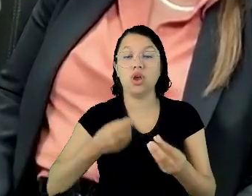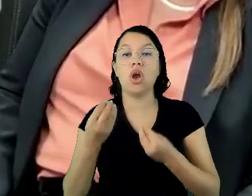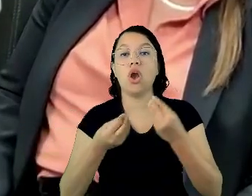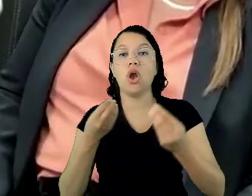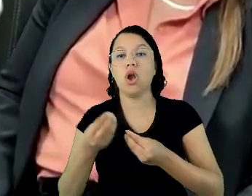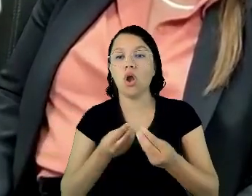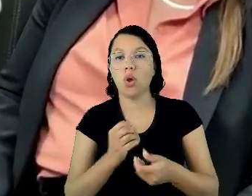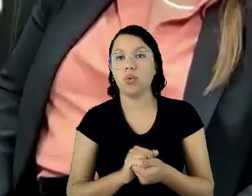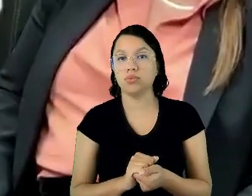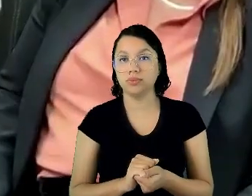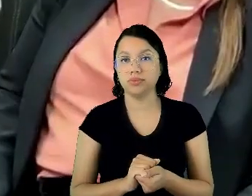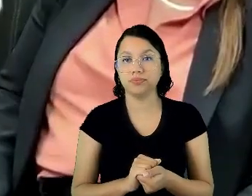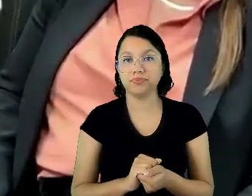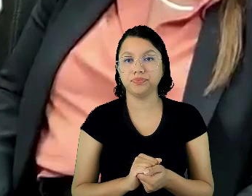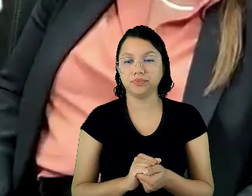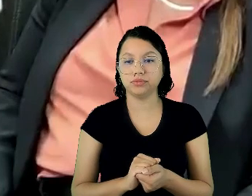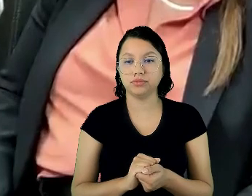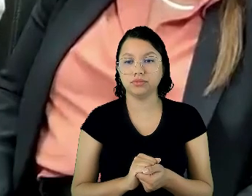essa obra